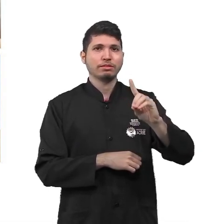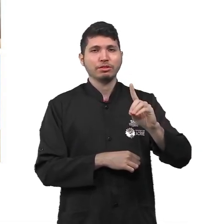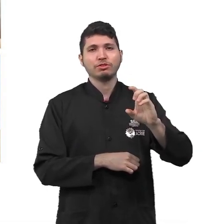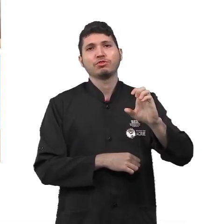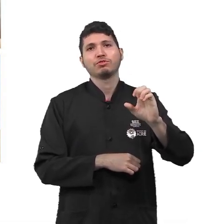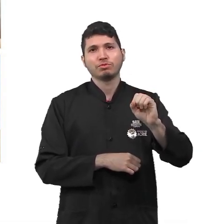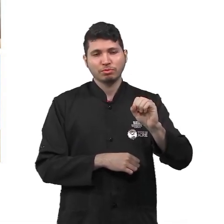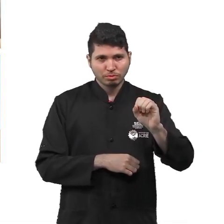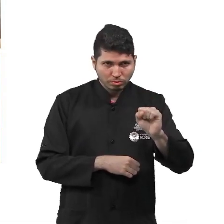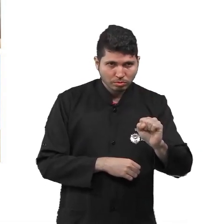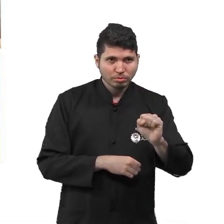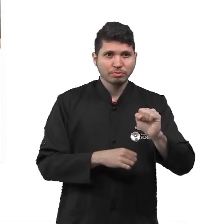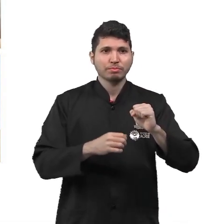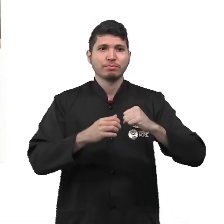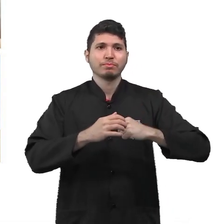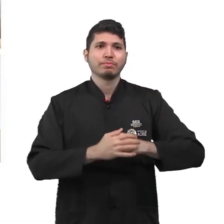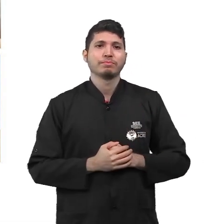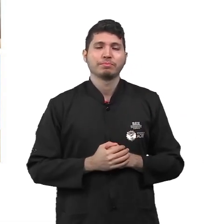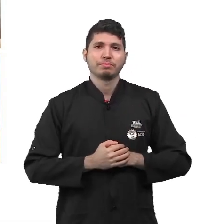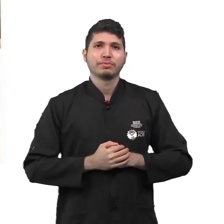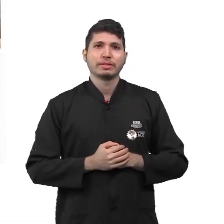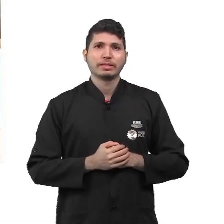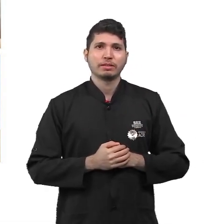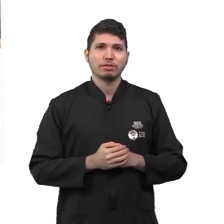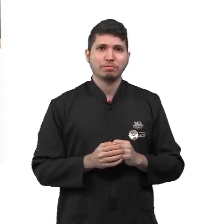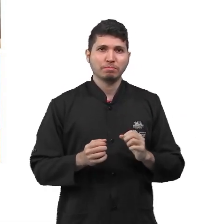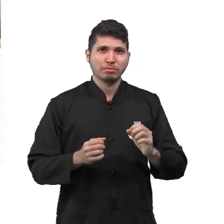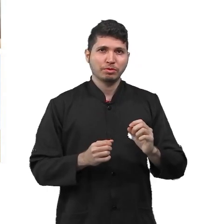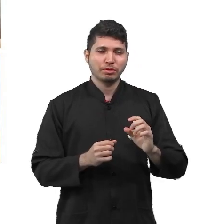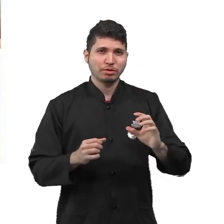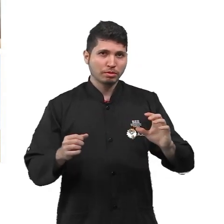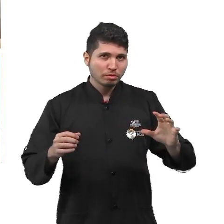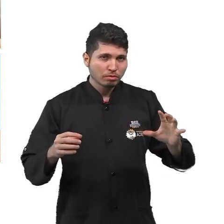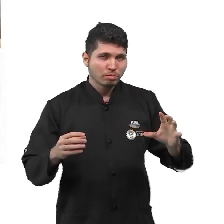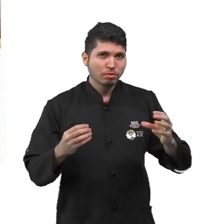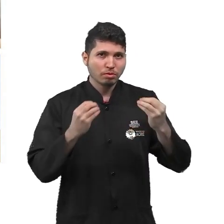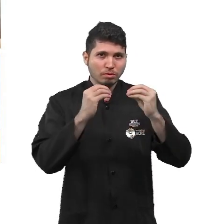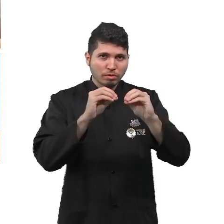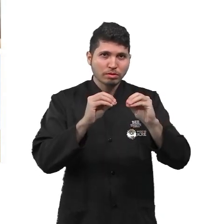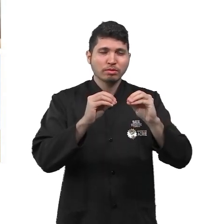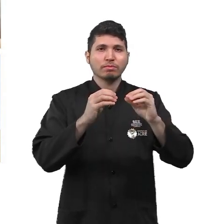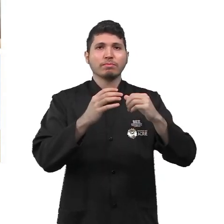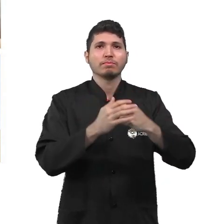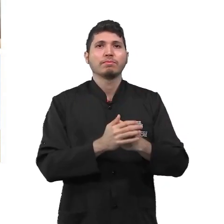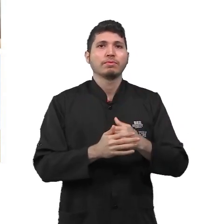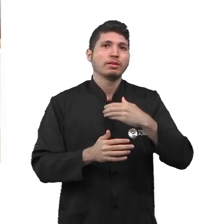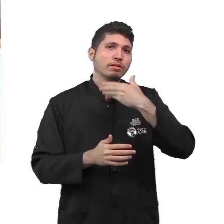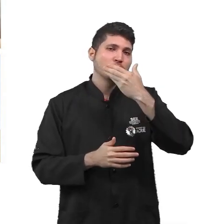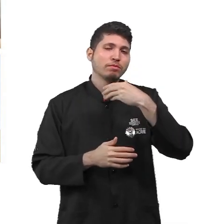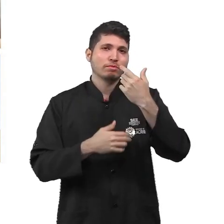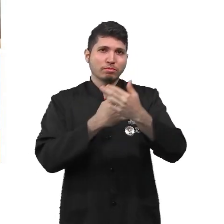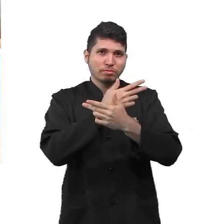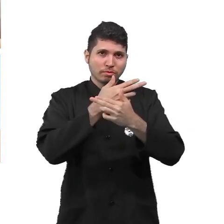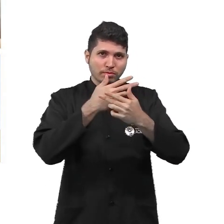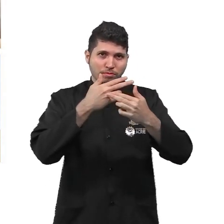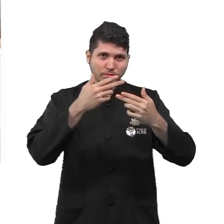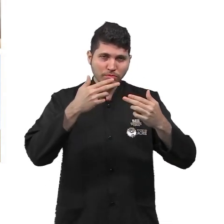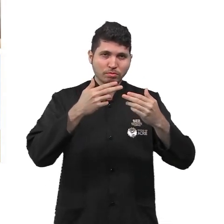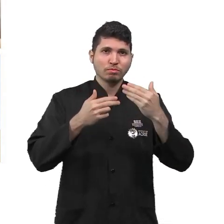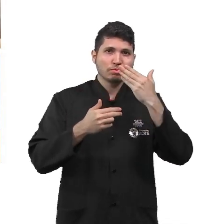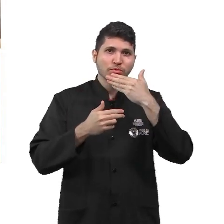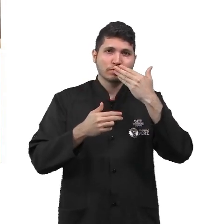da glicose mais a frutose, E ela vai fazer o quê? Ela faz parte ali, por exemplo, da cana-de-açúcar. Então,